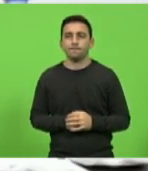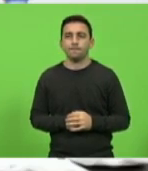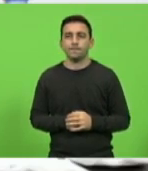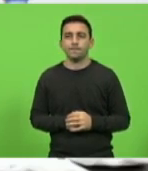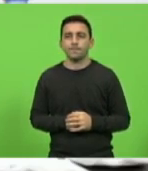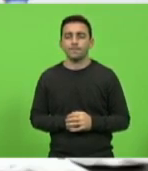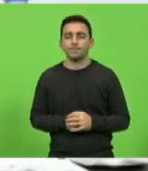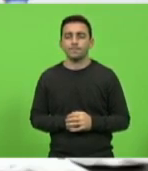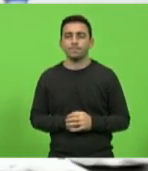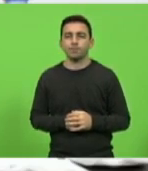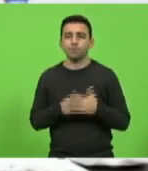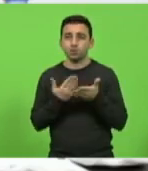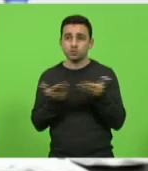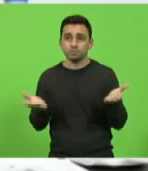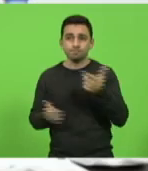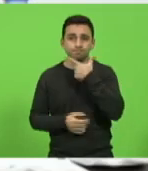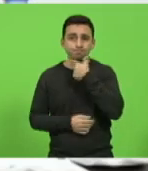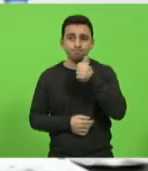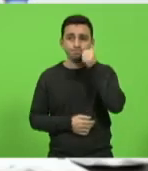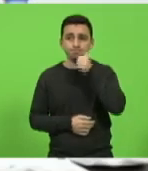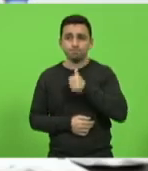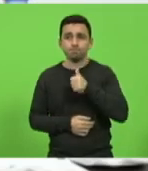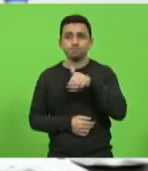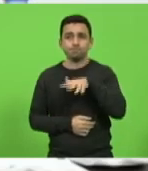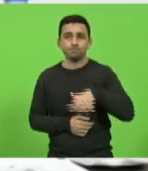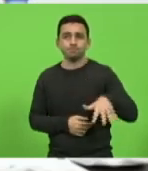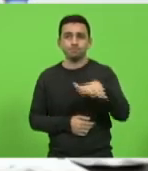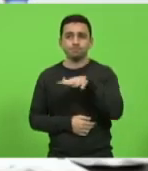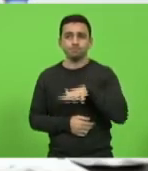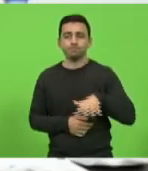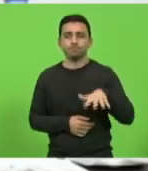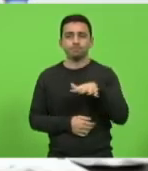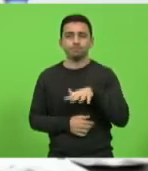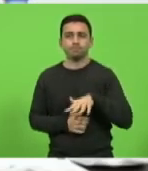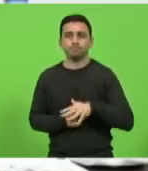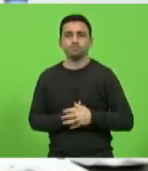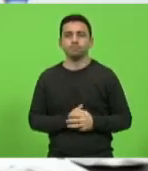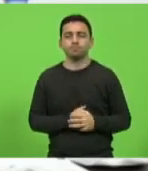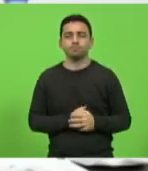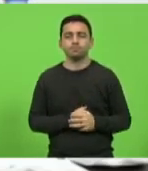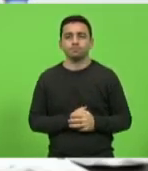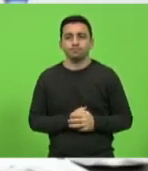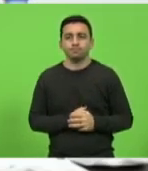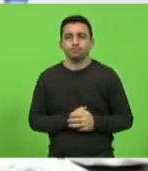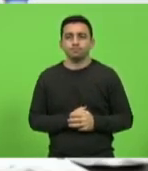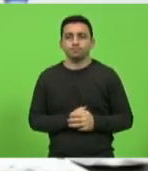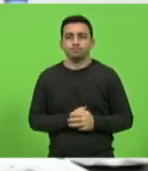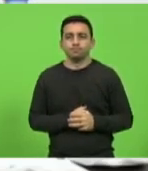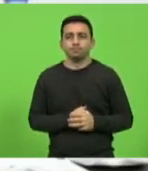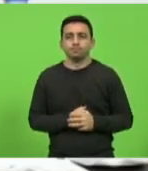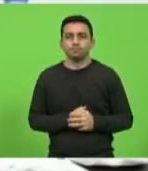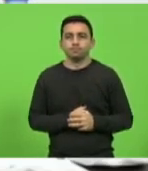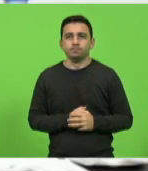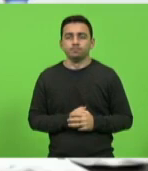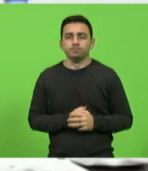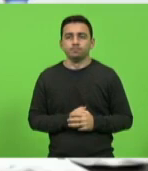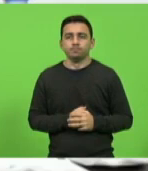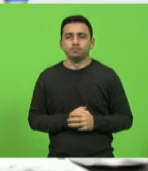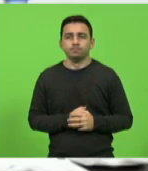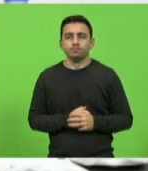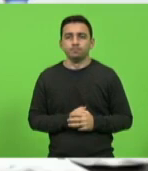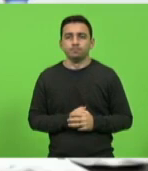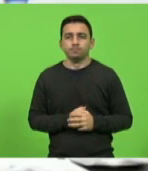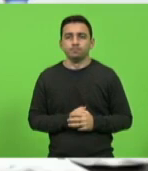Olá senhoras e senhores eu também G1 eu vou